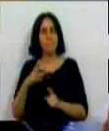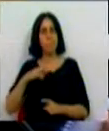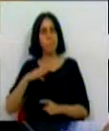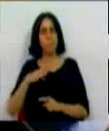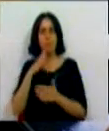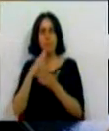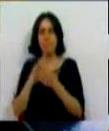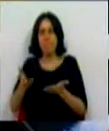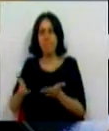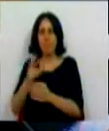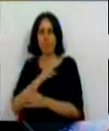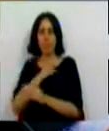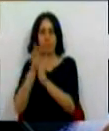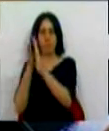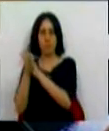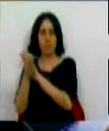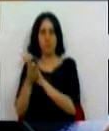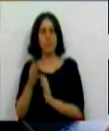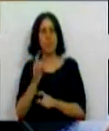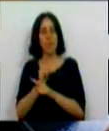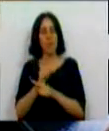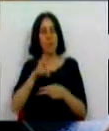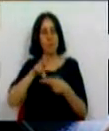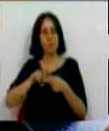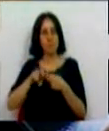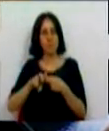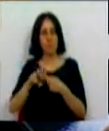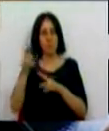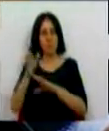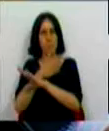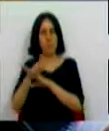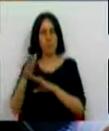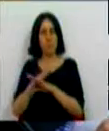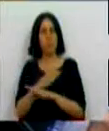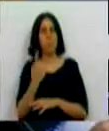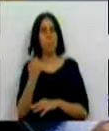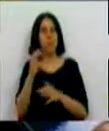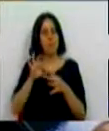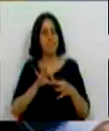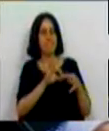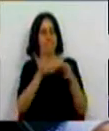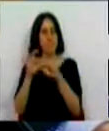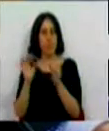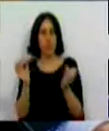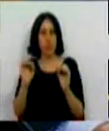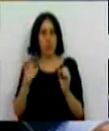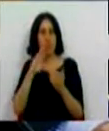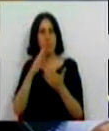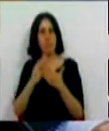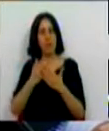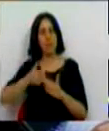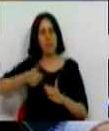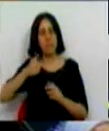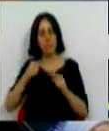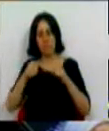ensino superior, numa lógica espartilhada de disciplina, sem a harmonização global que valorizasse a natureza do